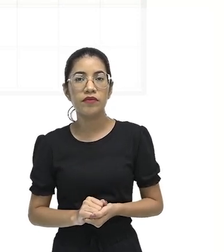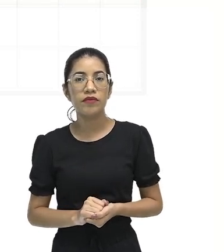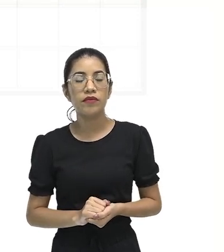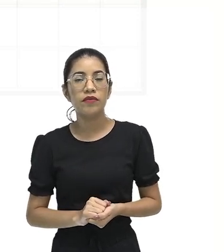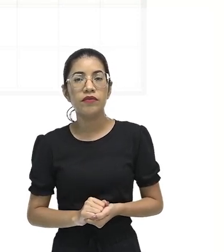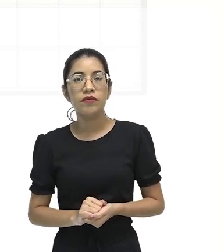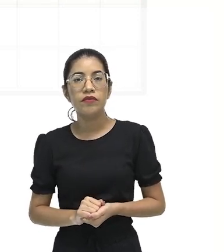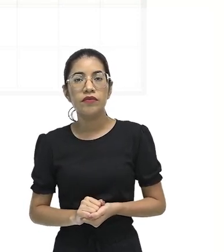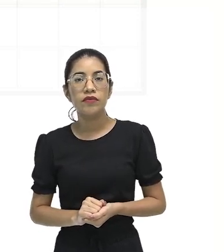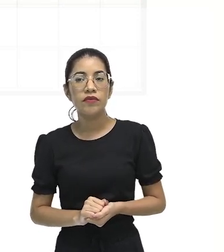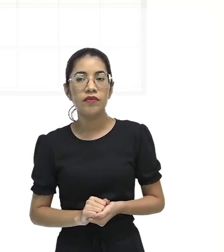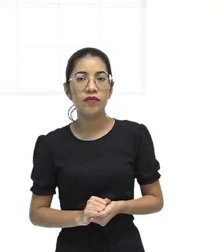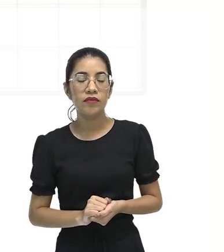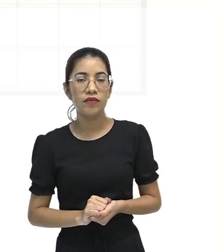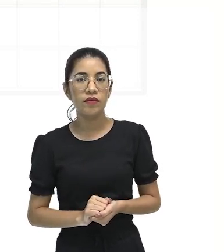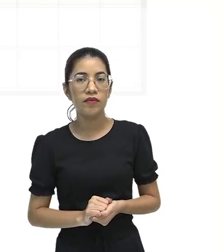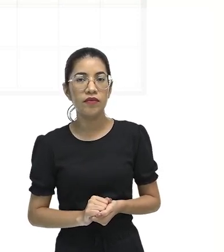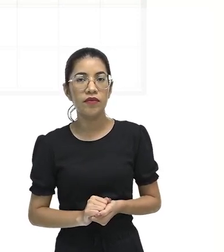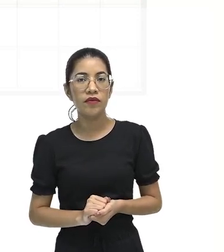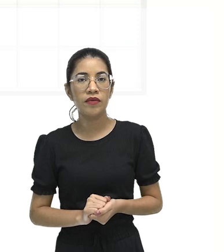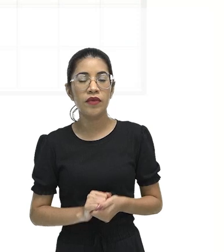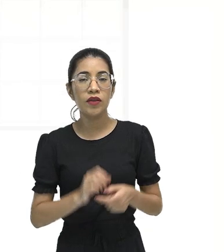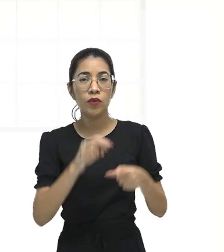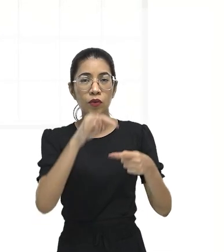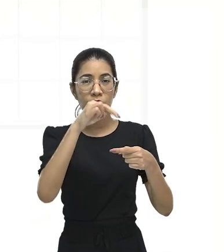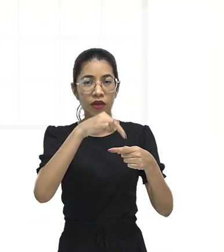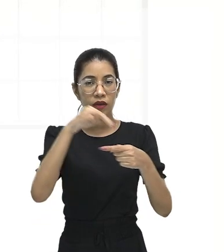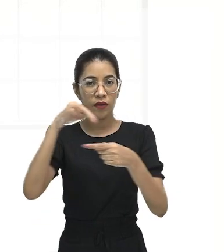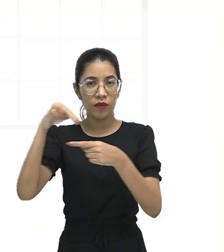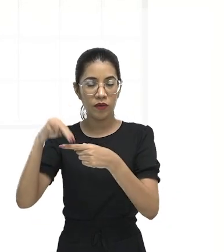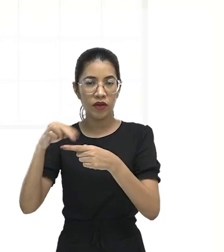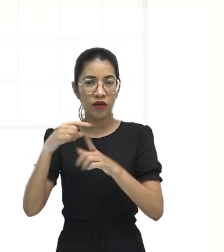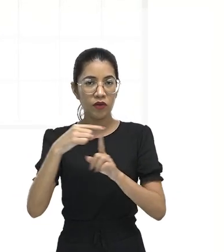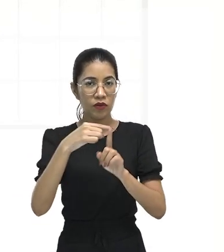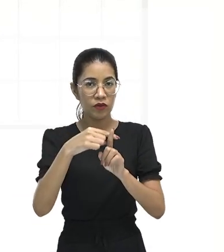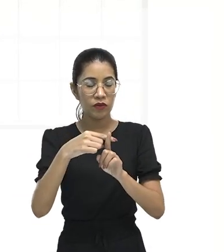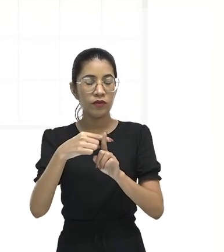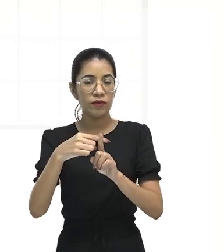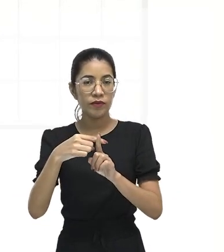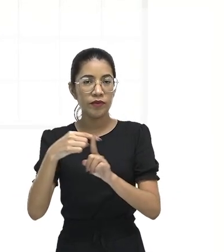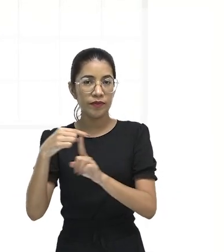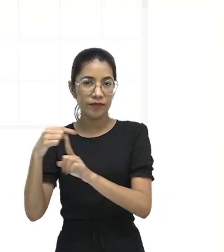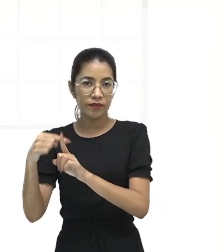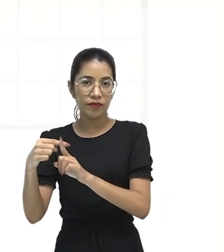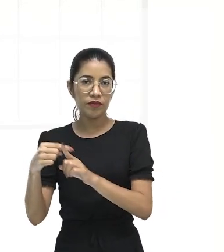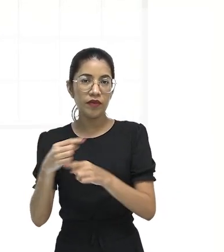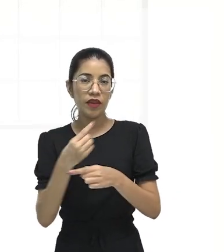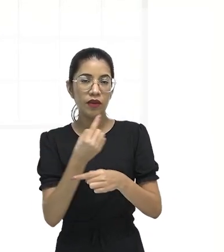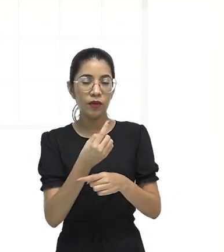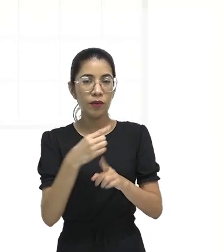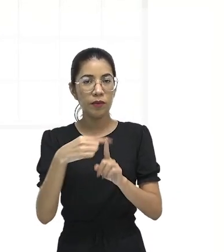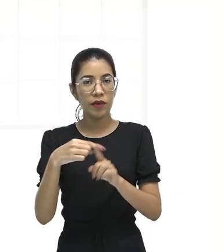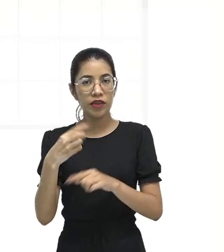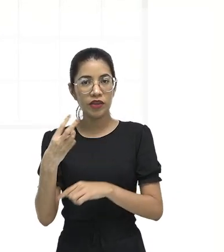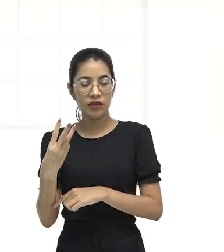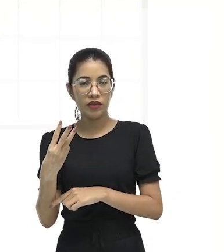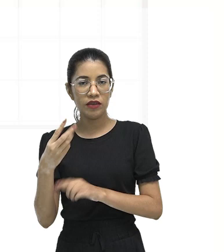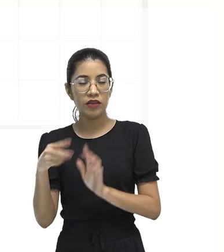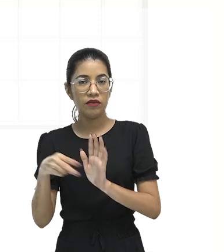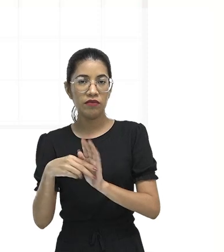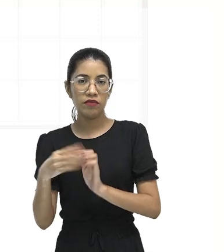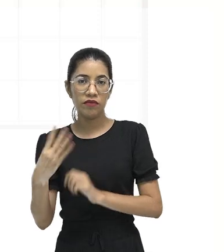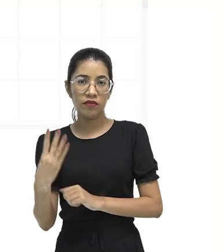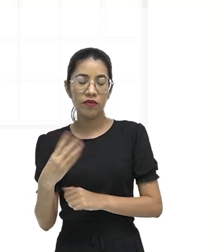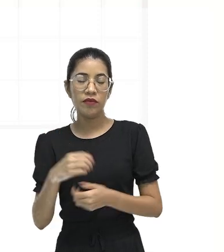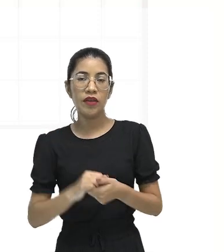duas frações? Eu vou somar os números da parte de cima, tá? Que é 1 e 3, que vai dar 4.